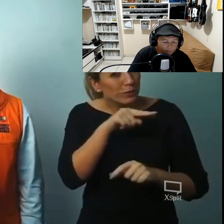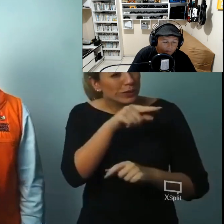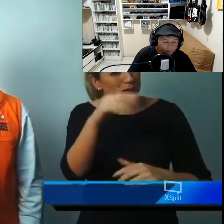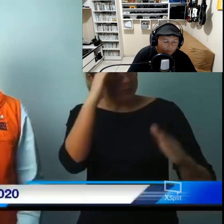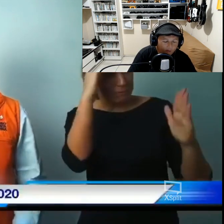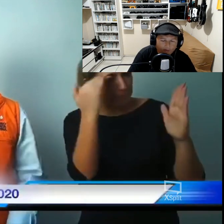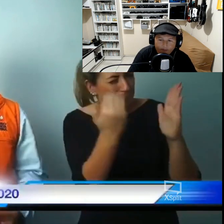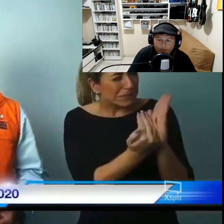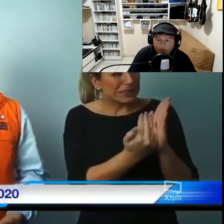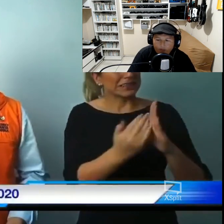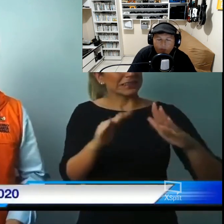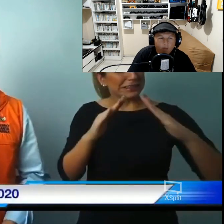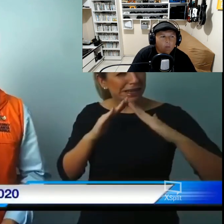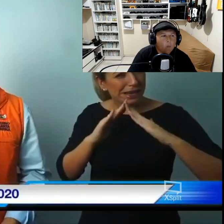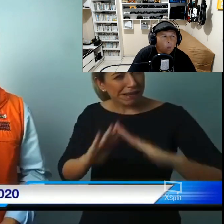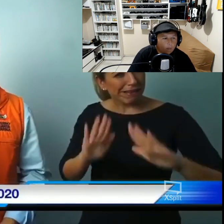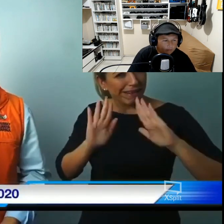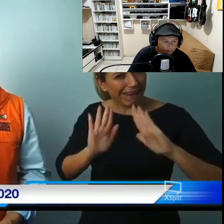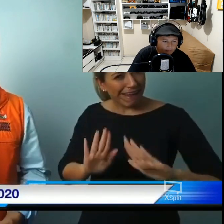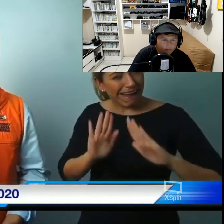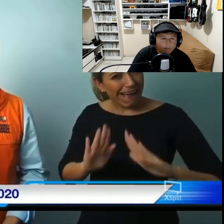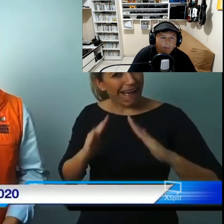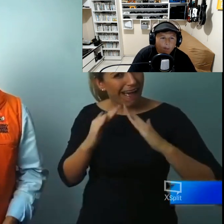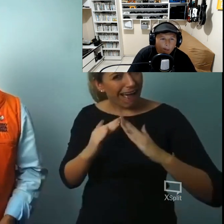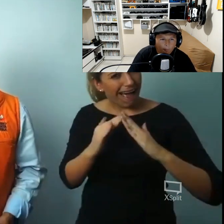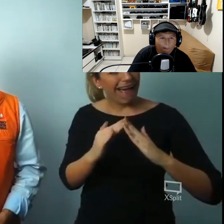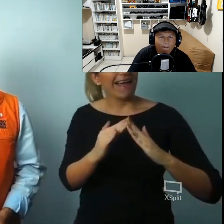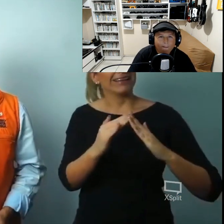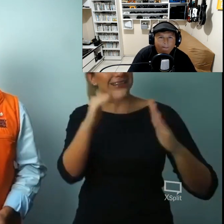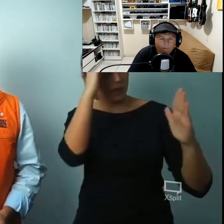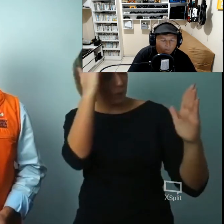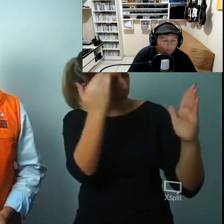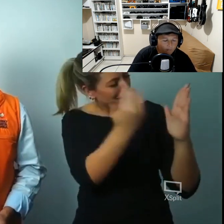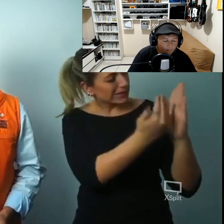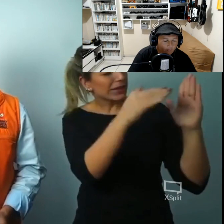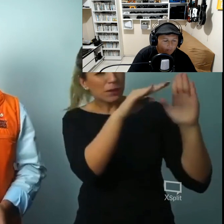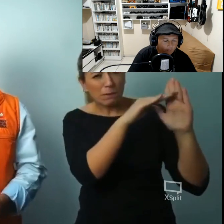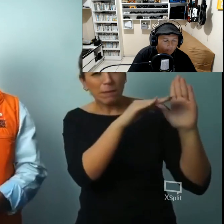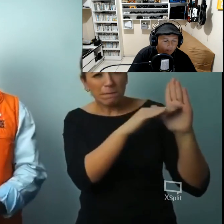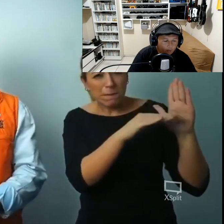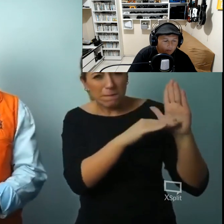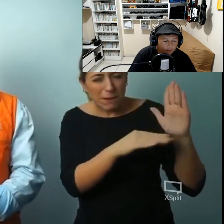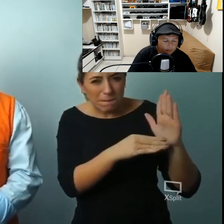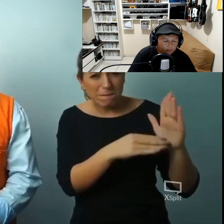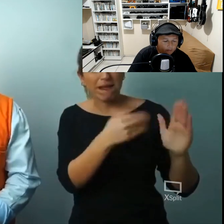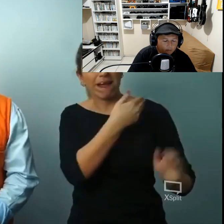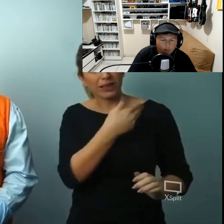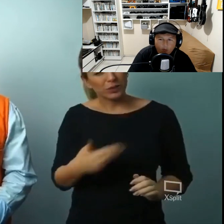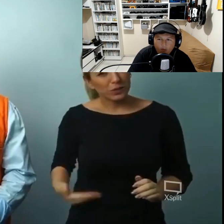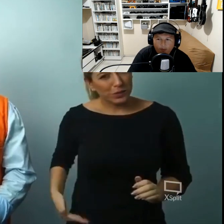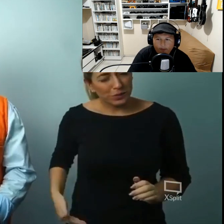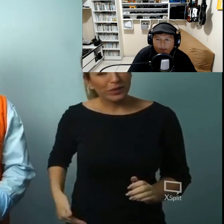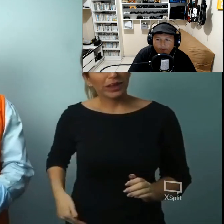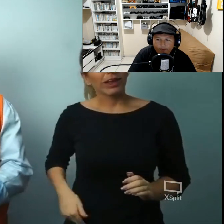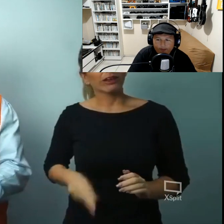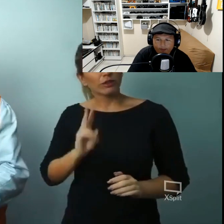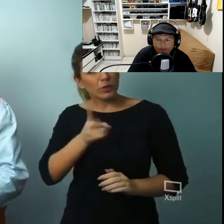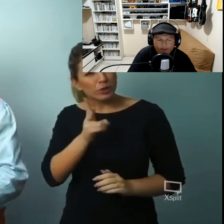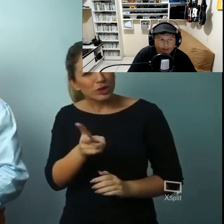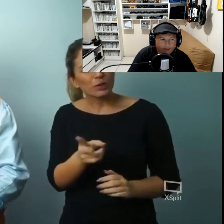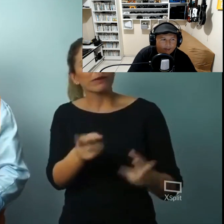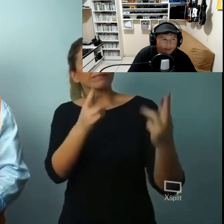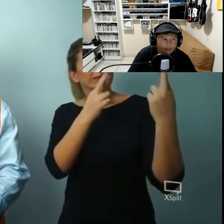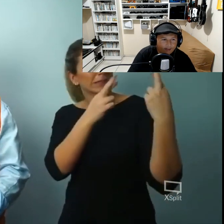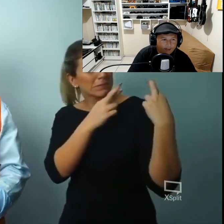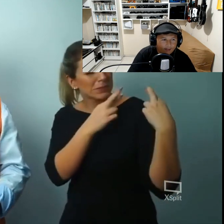casa, estão atendendo as determinações do governo e estão de forma muito responsável atendendo ao